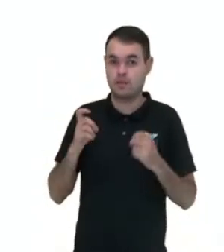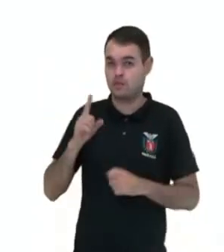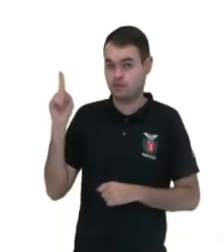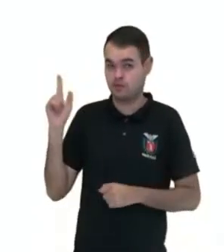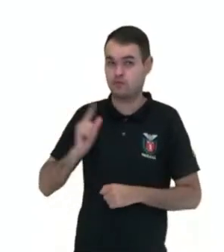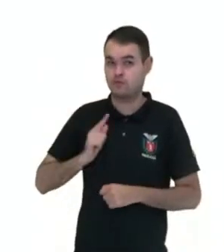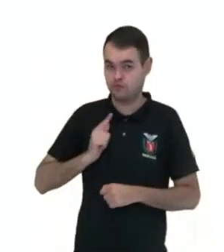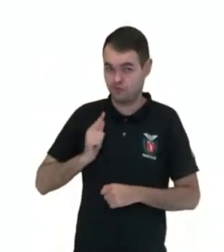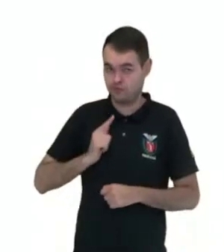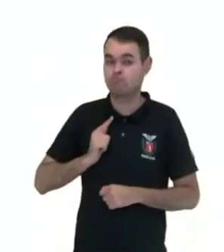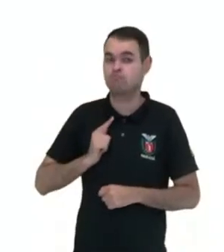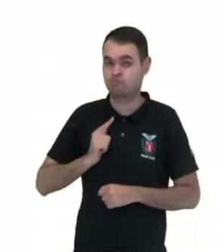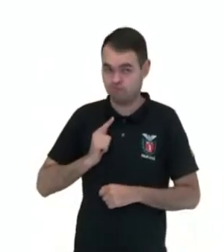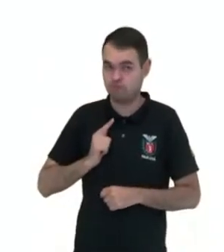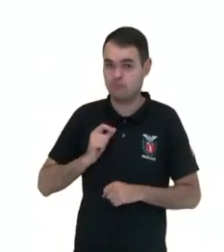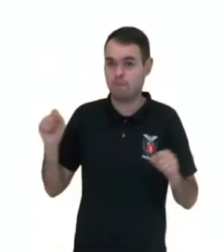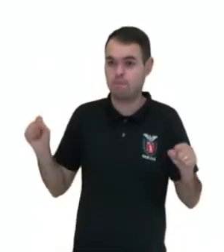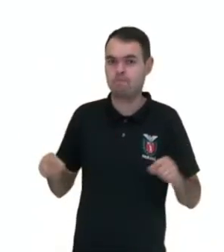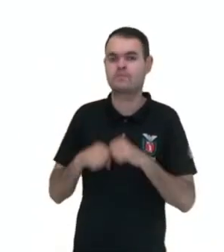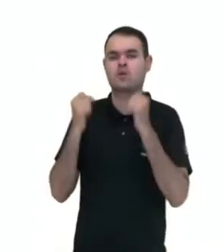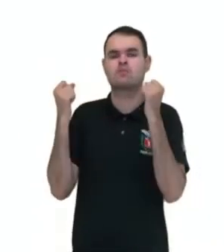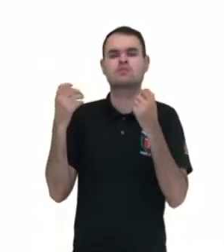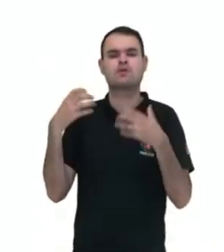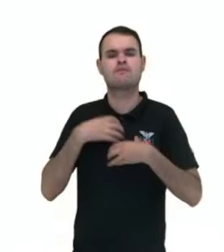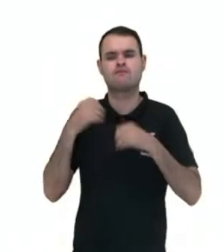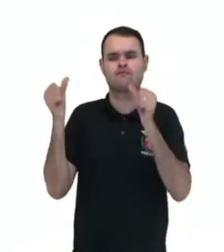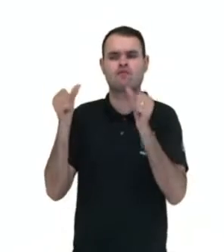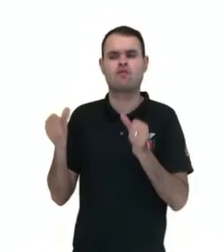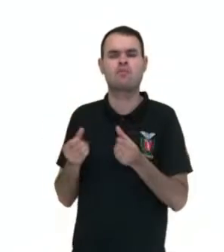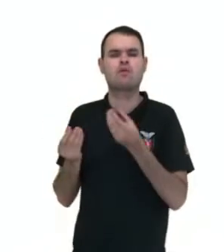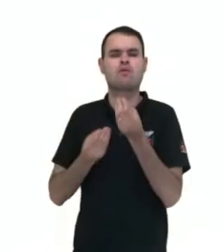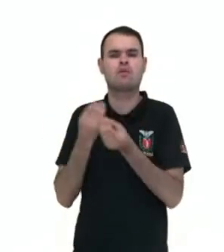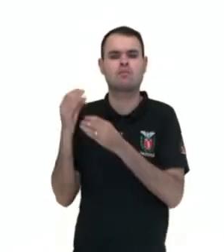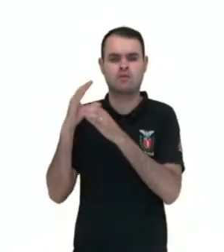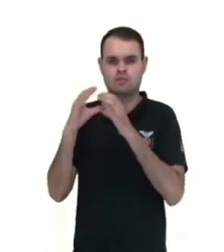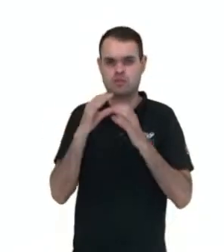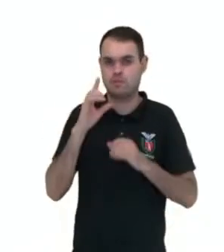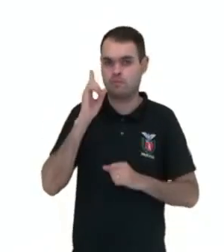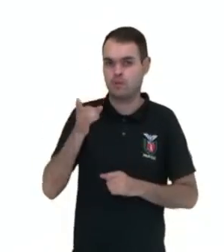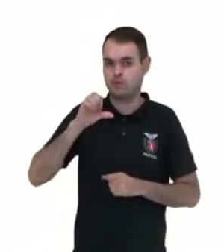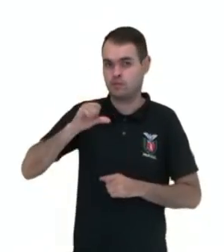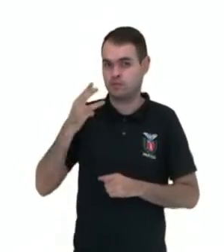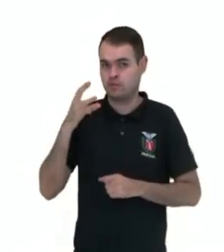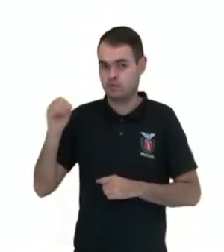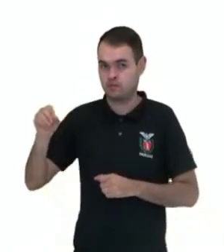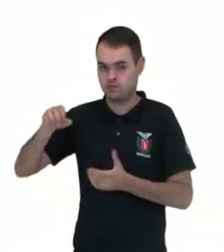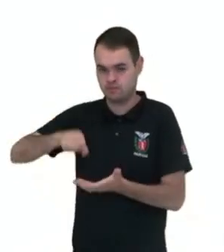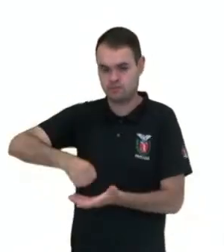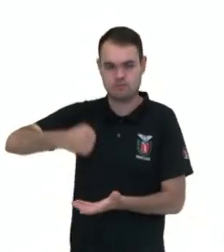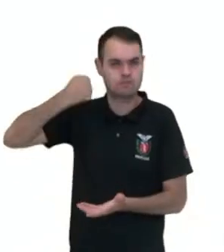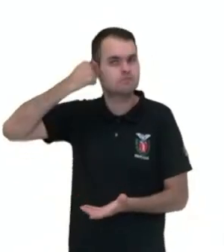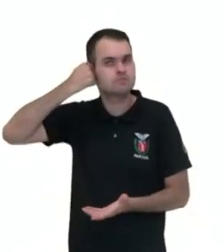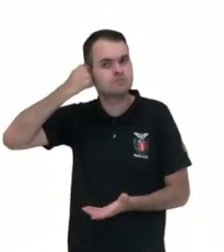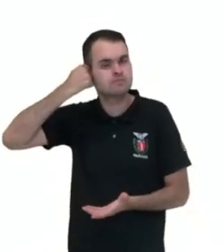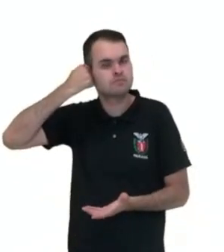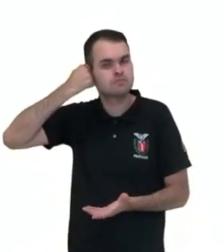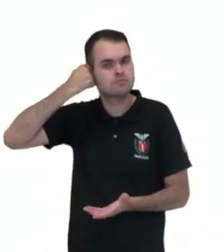existe, inclusive, essa ruptura na forma de se comunicar. Em 1930, a menina conversando no telefone com um